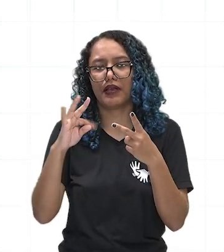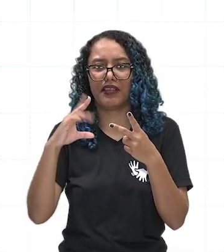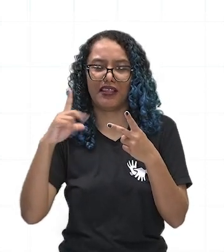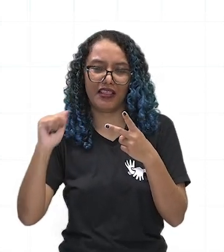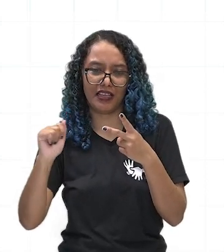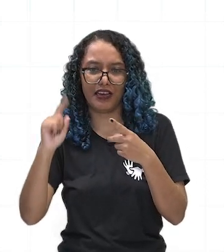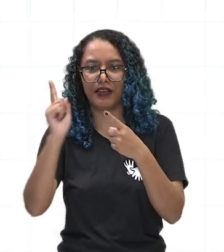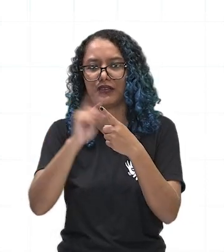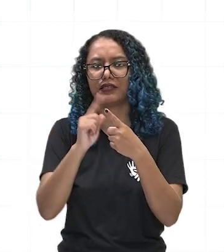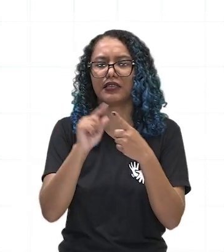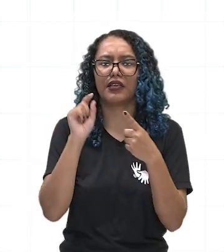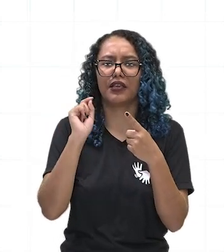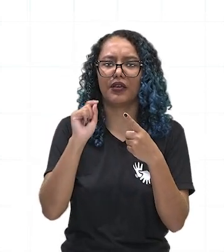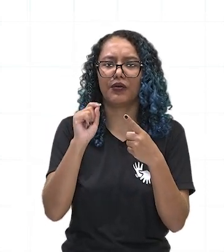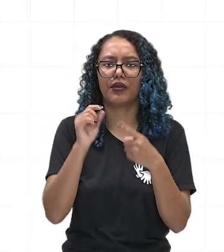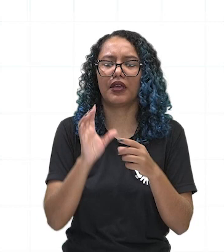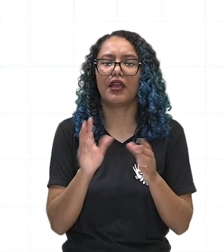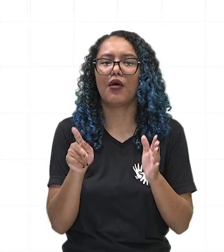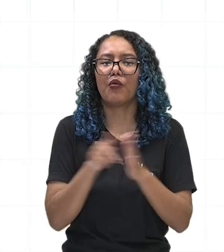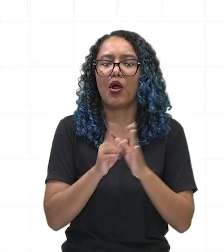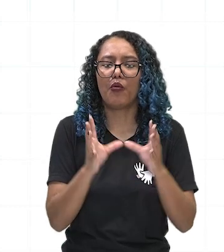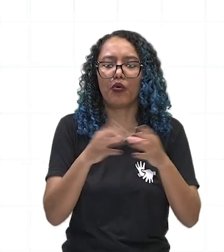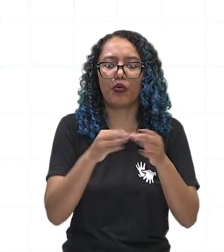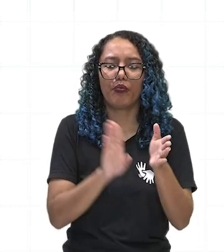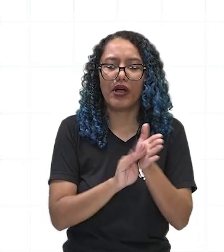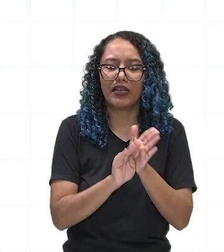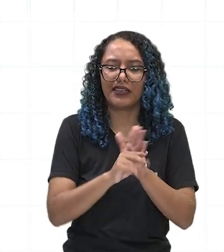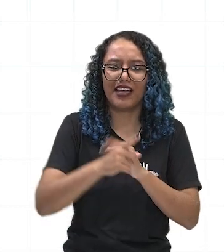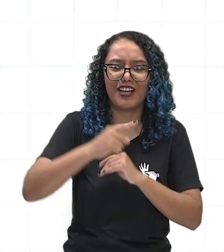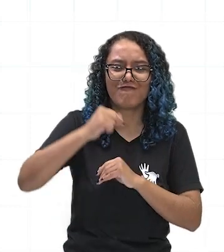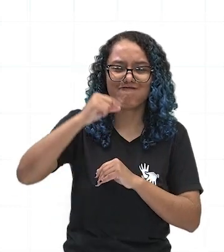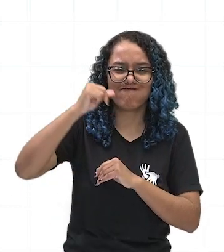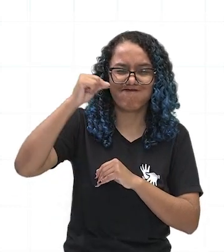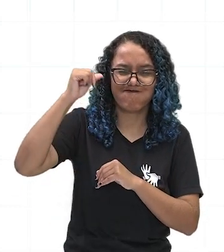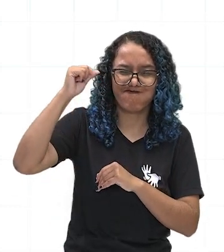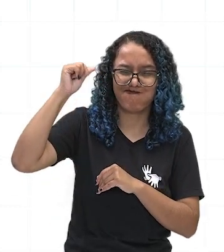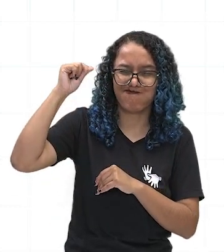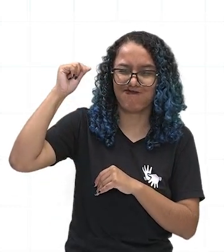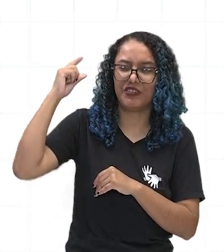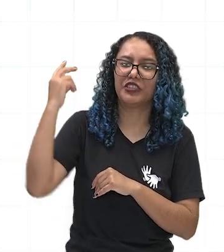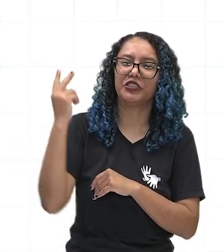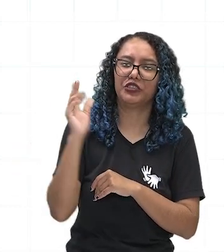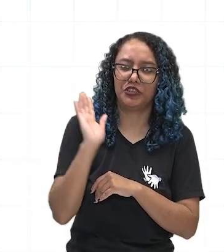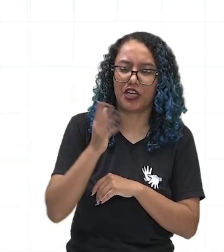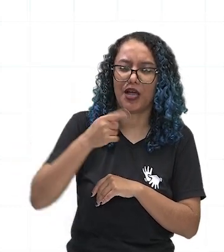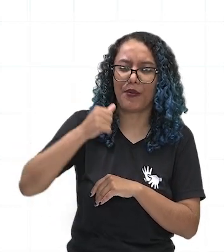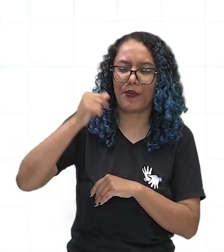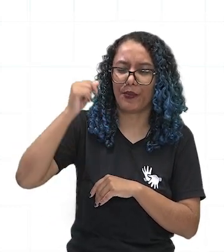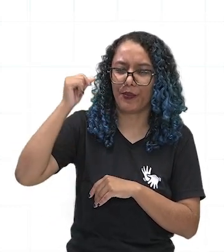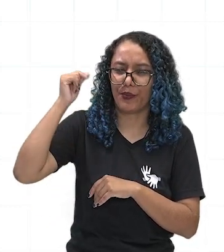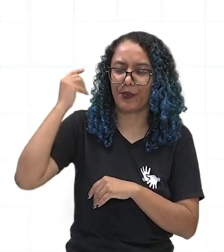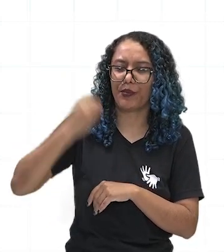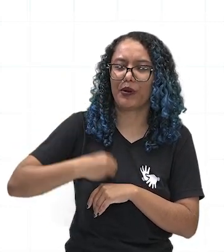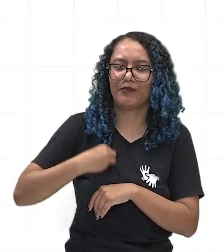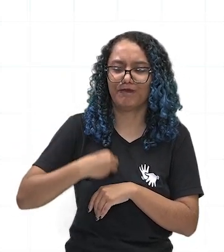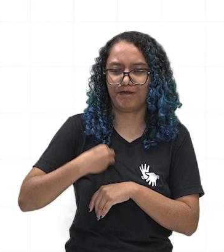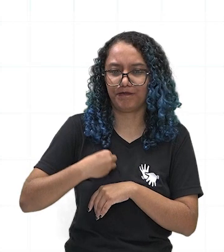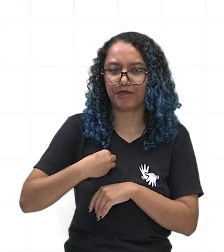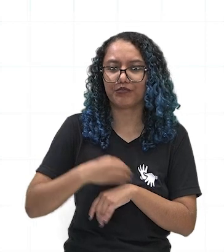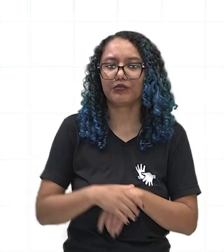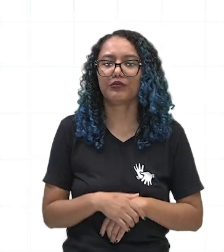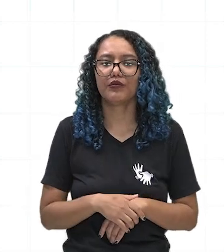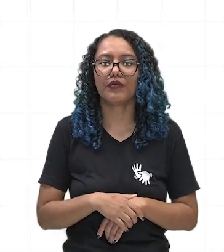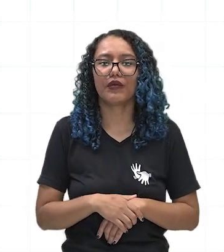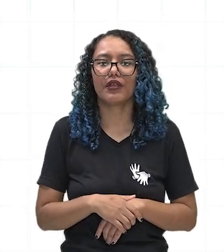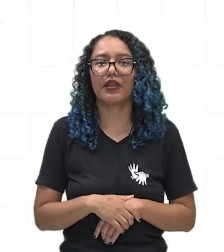aí, agrupa, né, bactérias que são consideradas bem antigas, né? Então, esse Archaea, né, quer